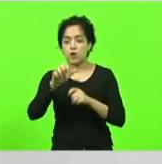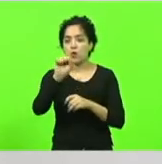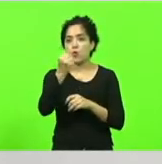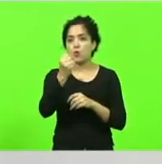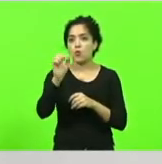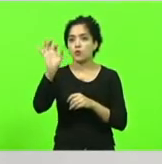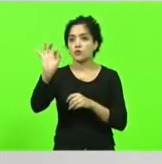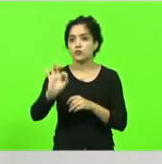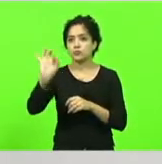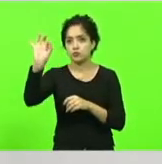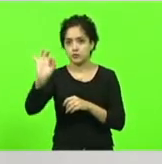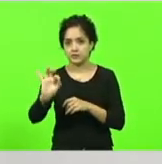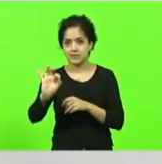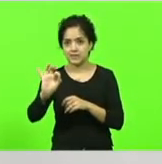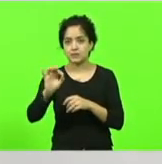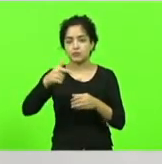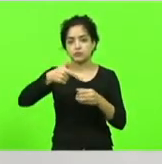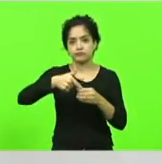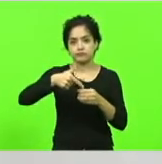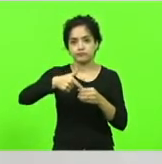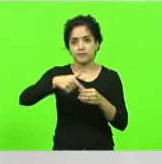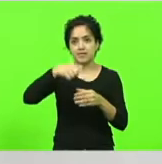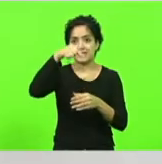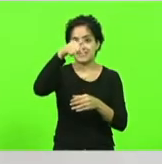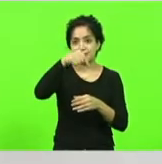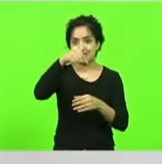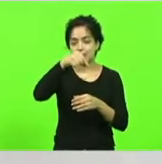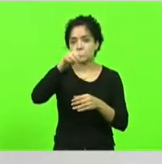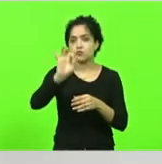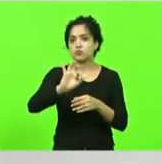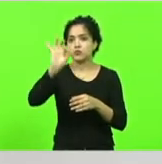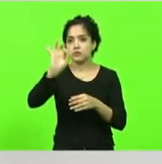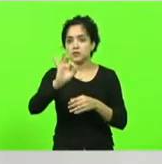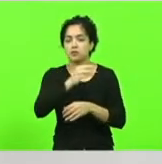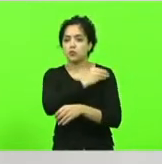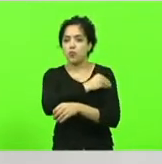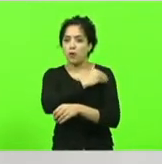gasolina, 7% em cima do álcool e